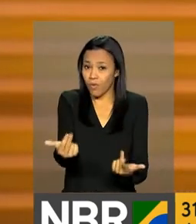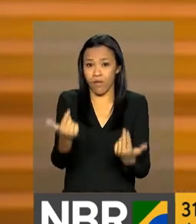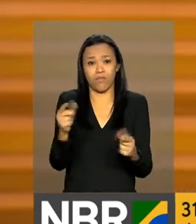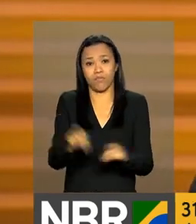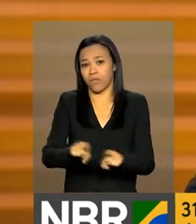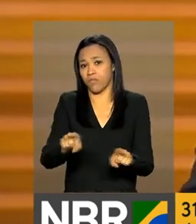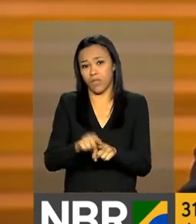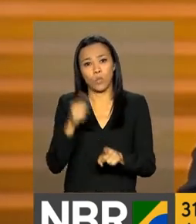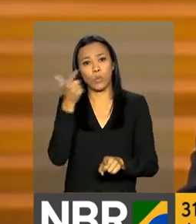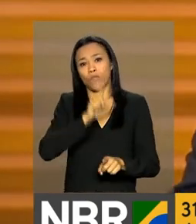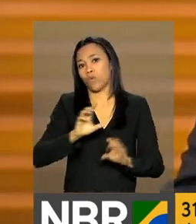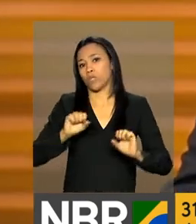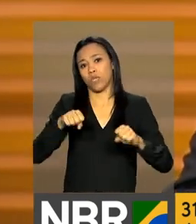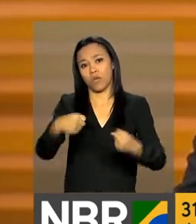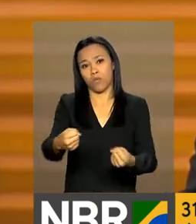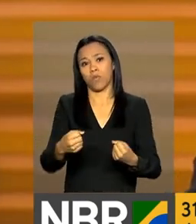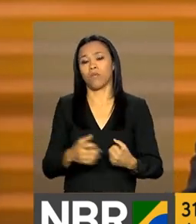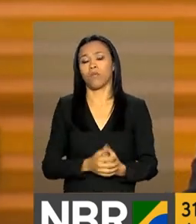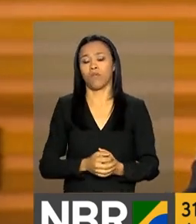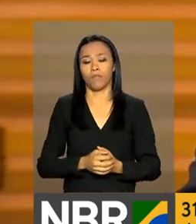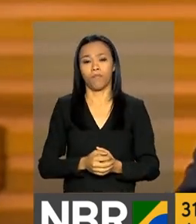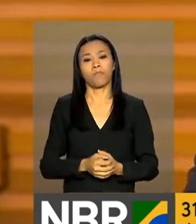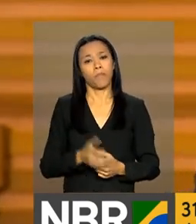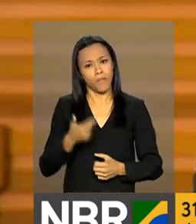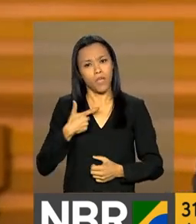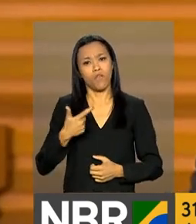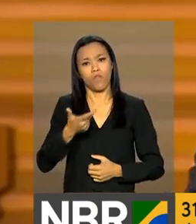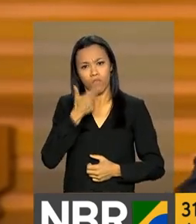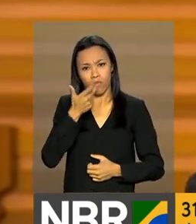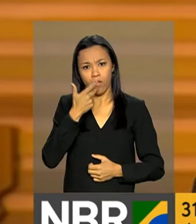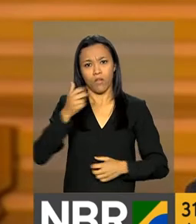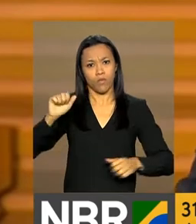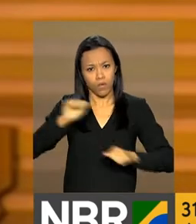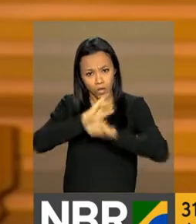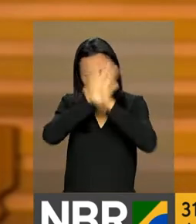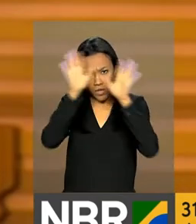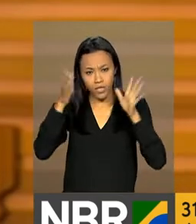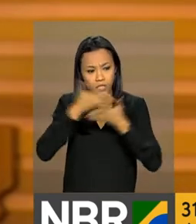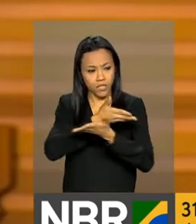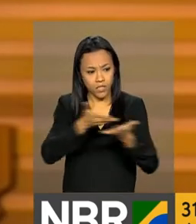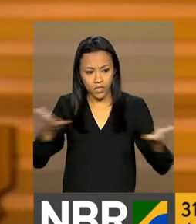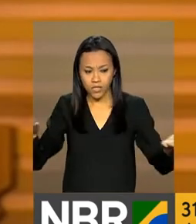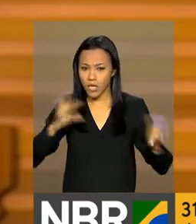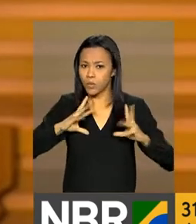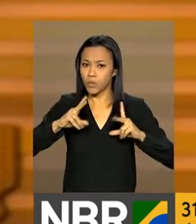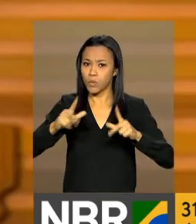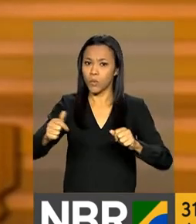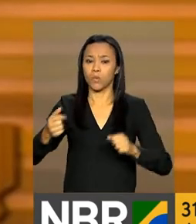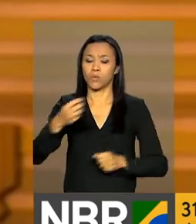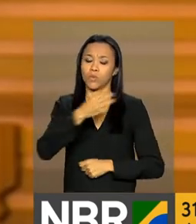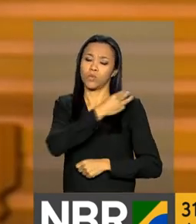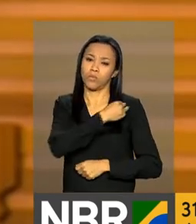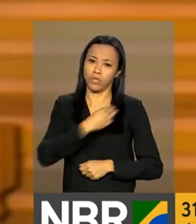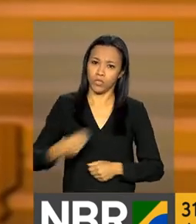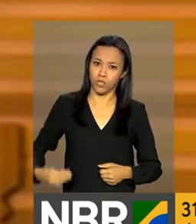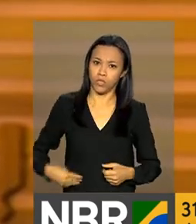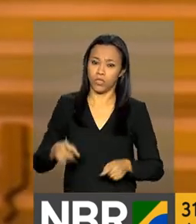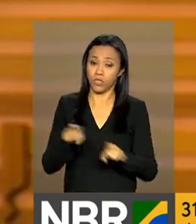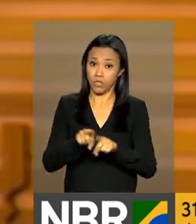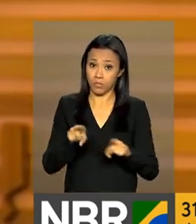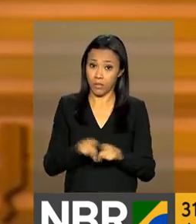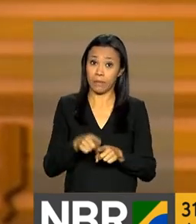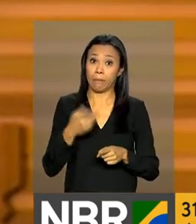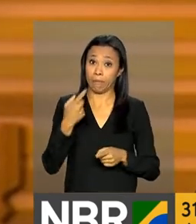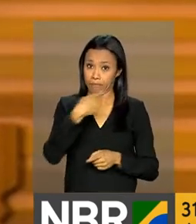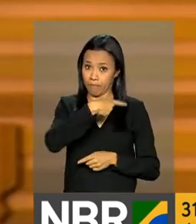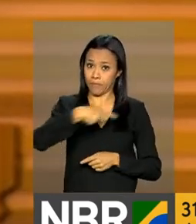condições de se recuperar. E disse isso com muita clareza a todos os ministros e ao presidente, o presidente o tempo todo nos apoiando.